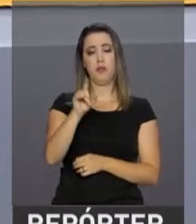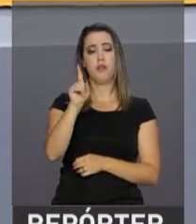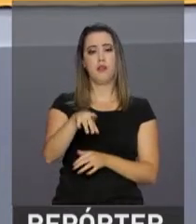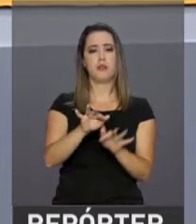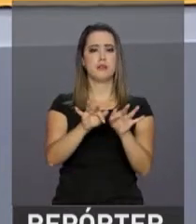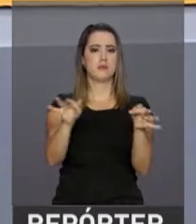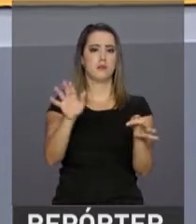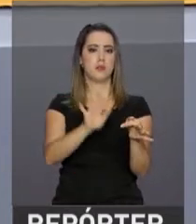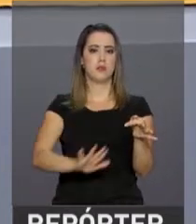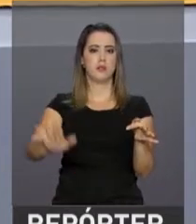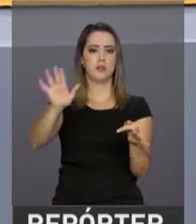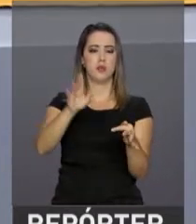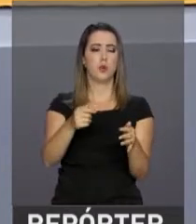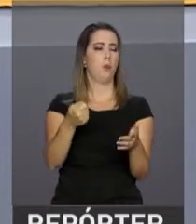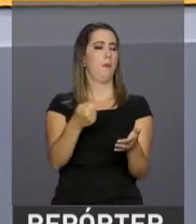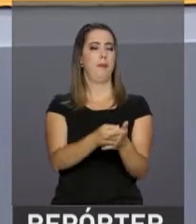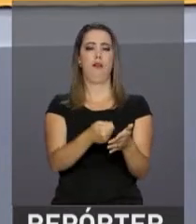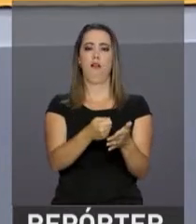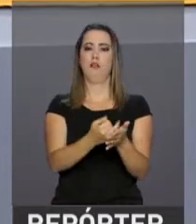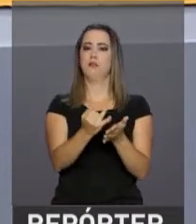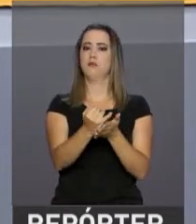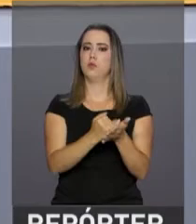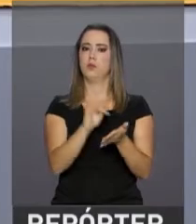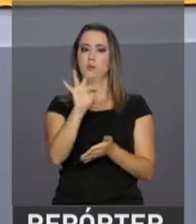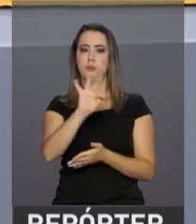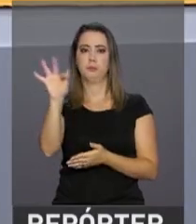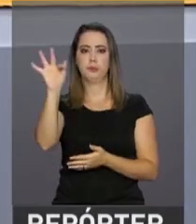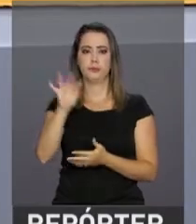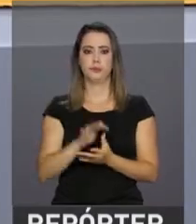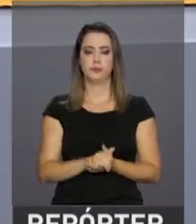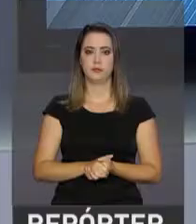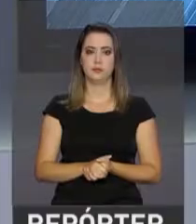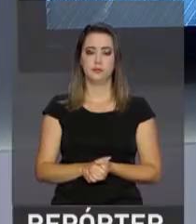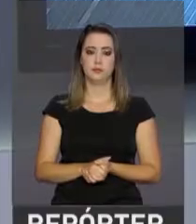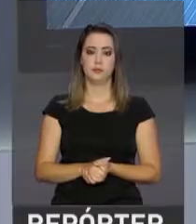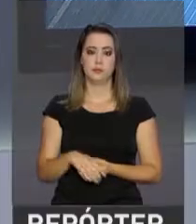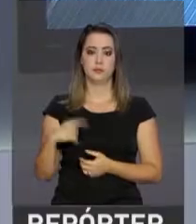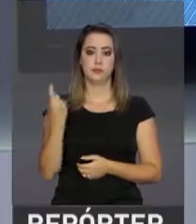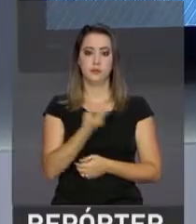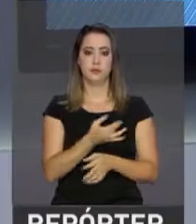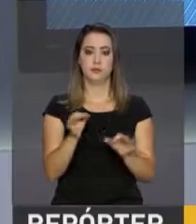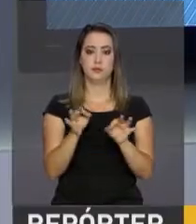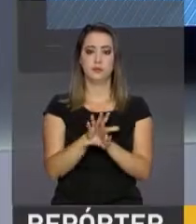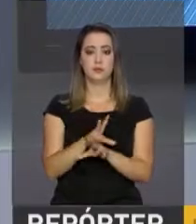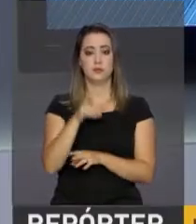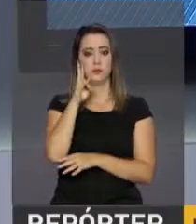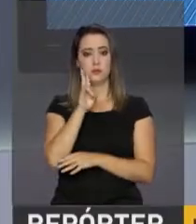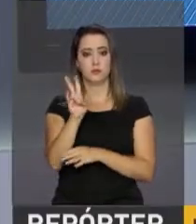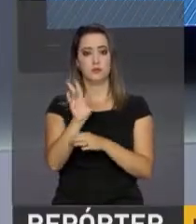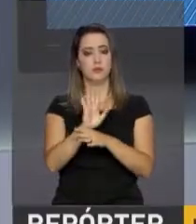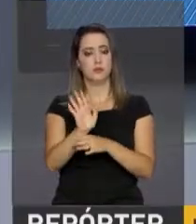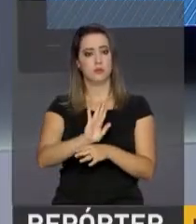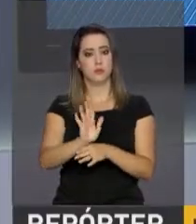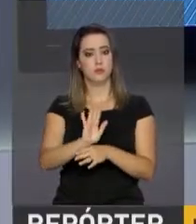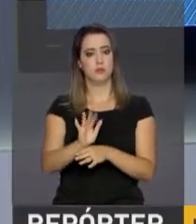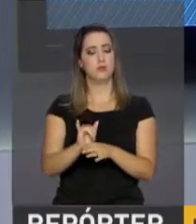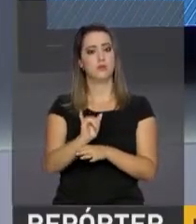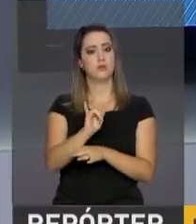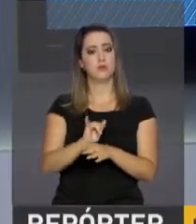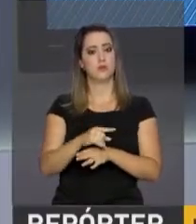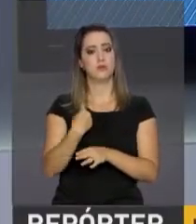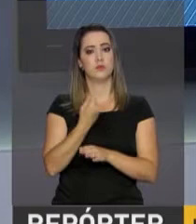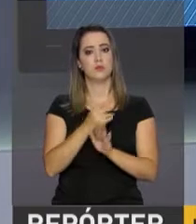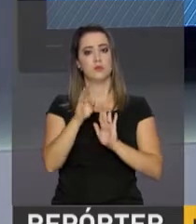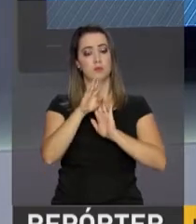nacional e ficam isentos dos tributos federais nós ficamos por aqui você pode rever as reportagens no